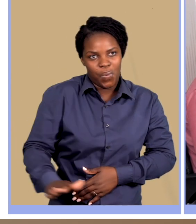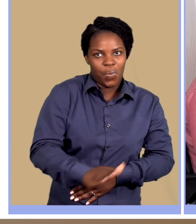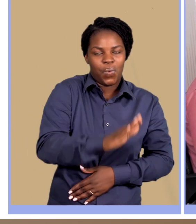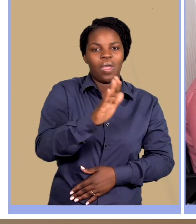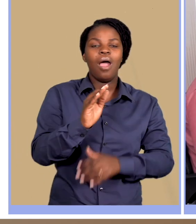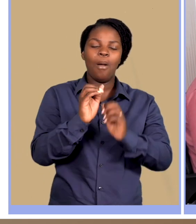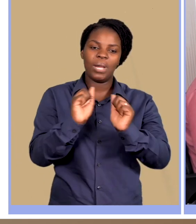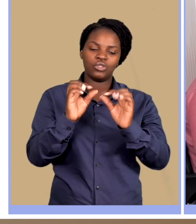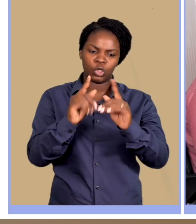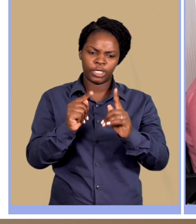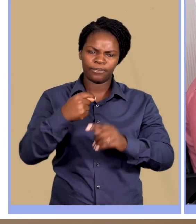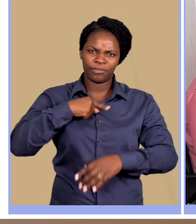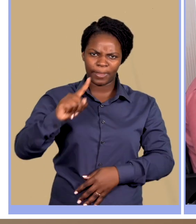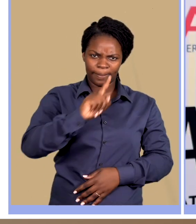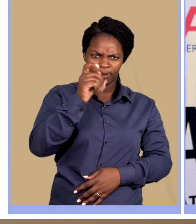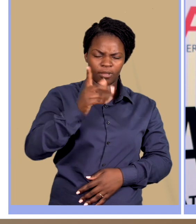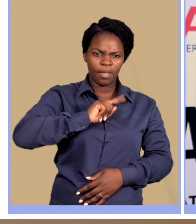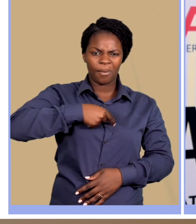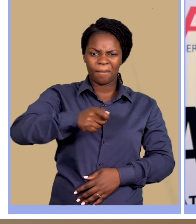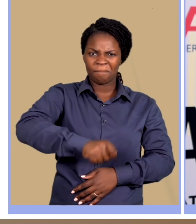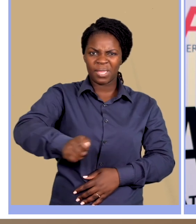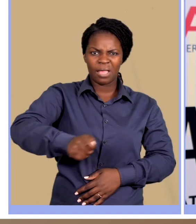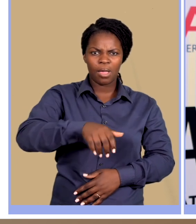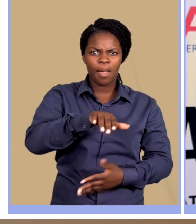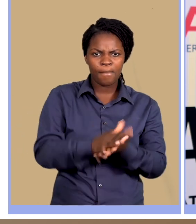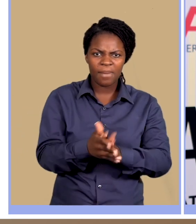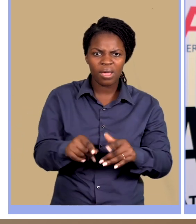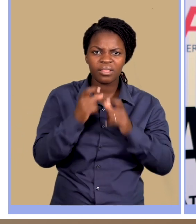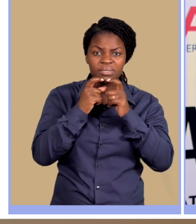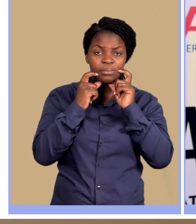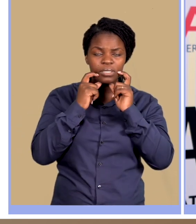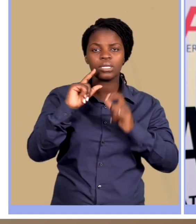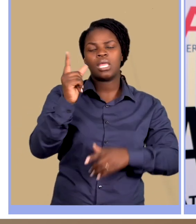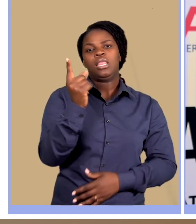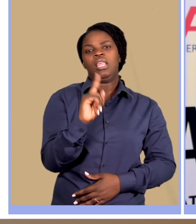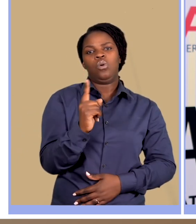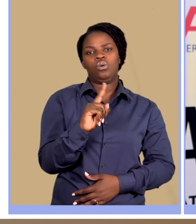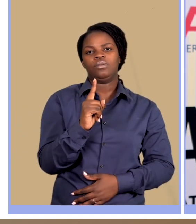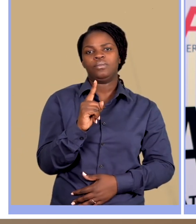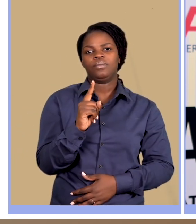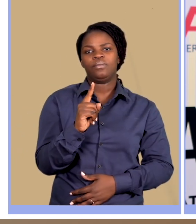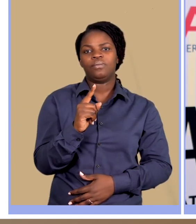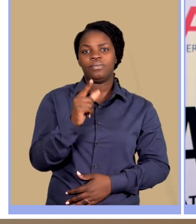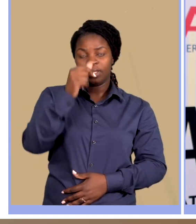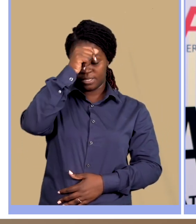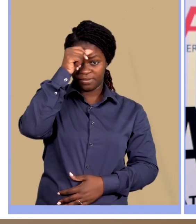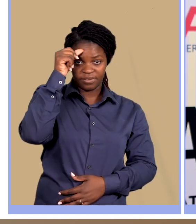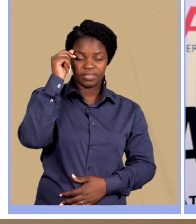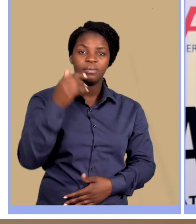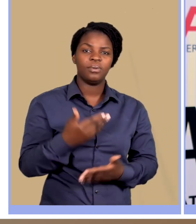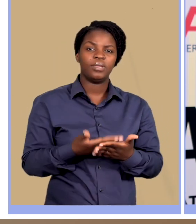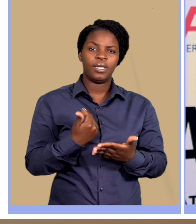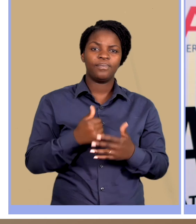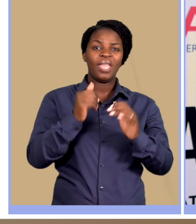é difícil porque até as organizações de pessoas com deficiência não têm esses instrumentos.